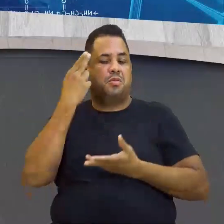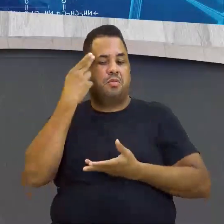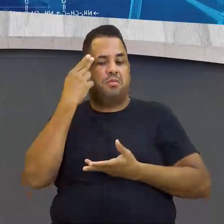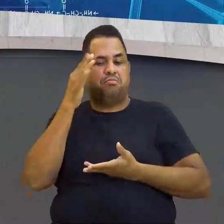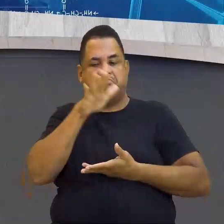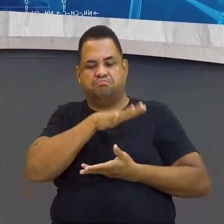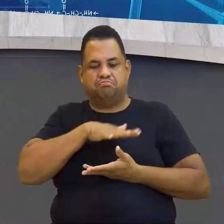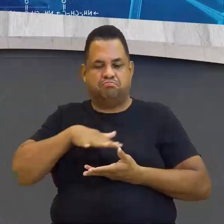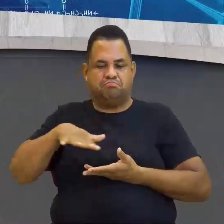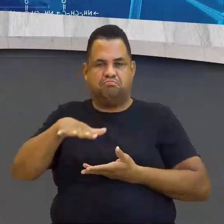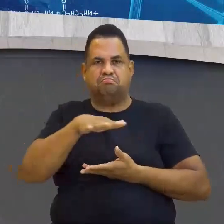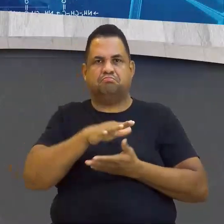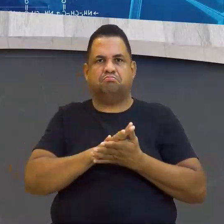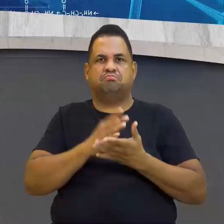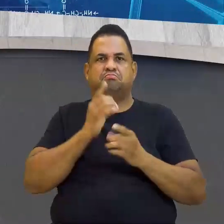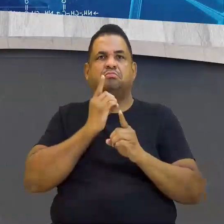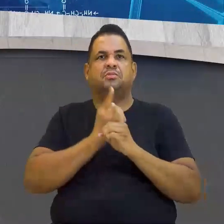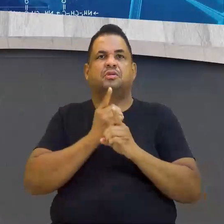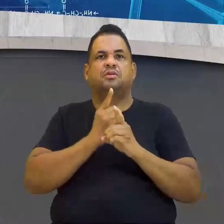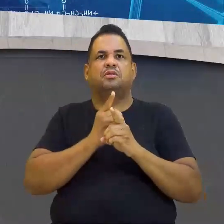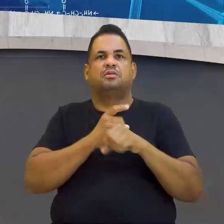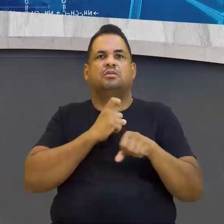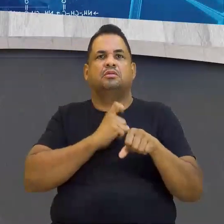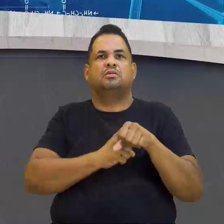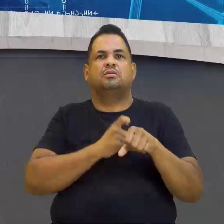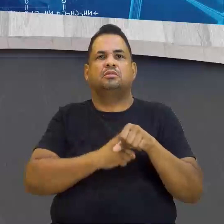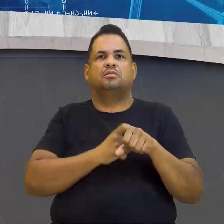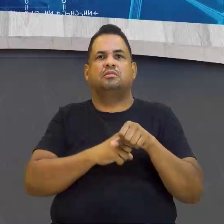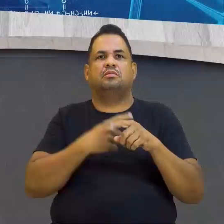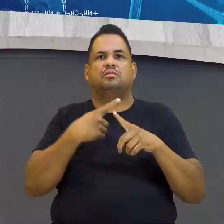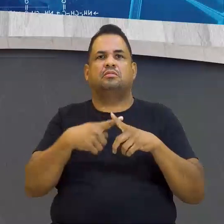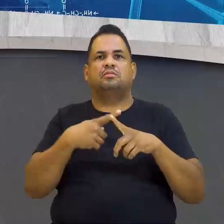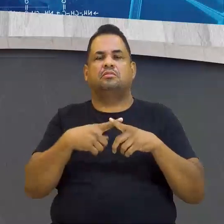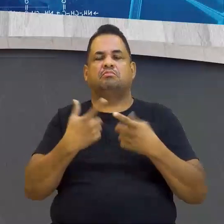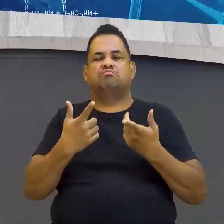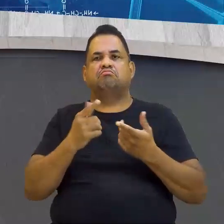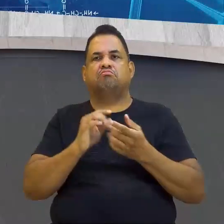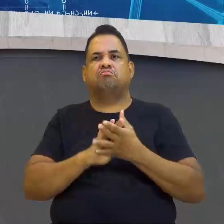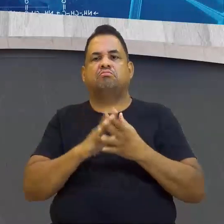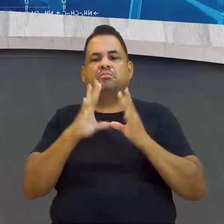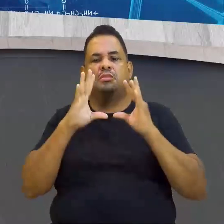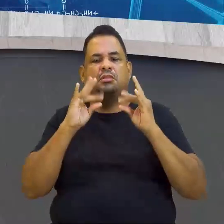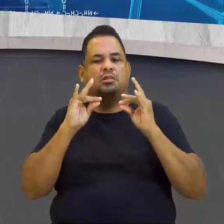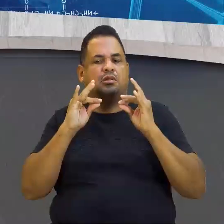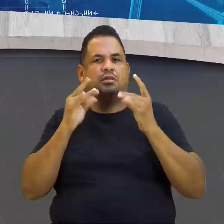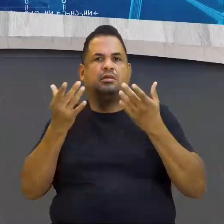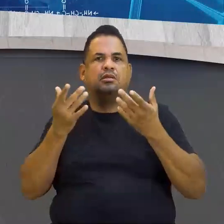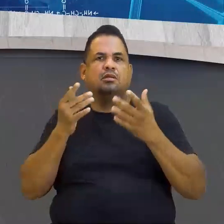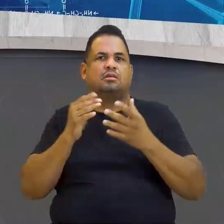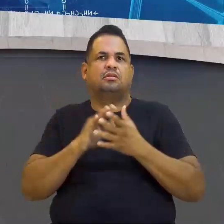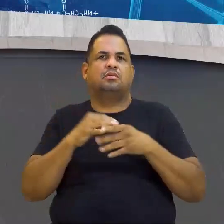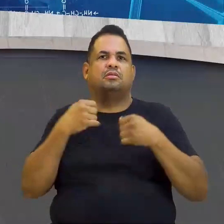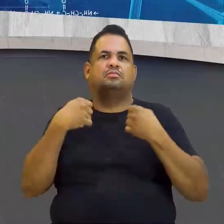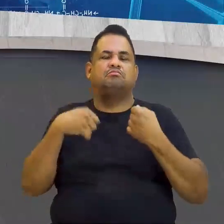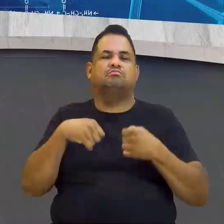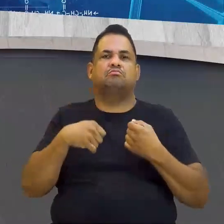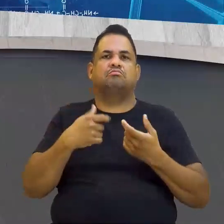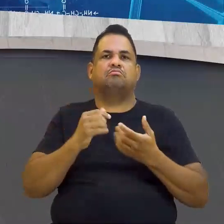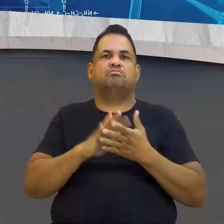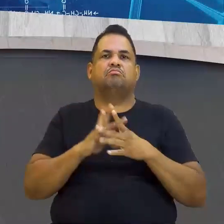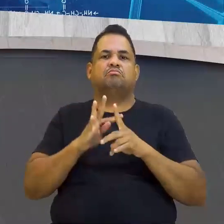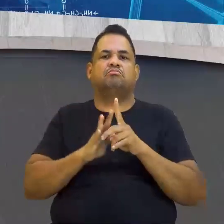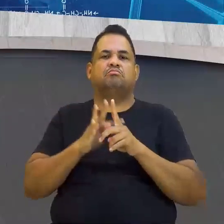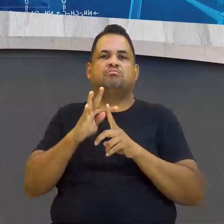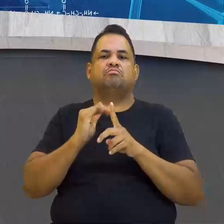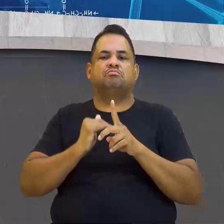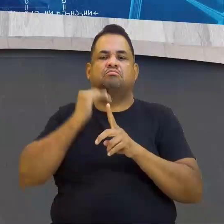gente sempre encontra ele na fase sólida. Porque para encontrar ele na fase líquida, eu precisaria estar numa temperatura